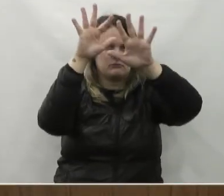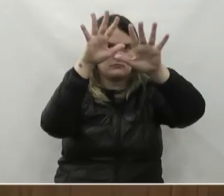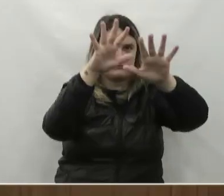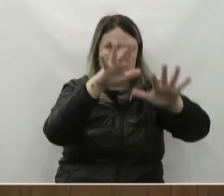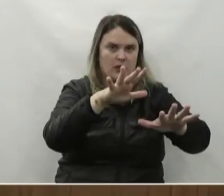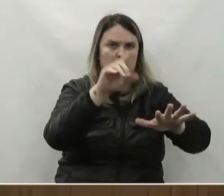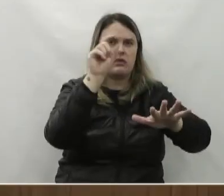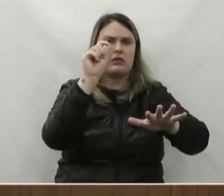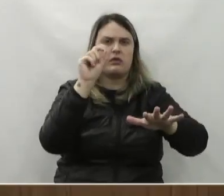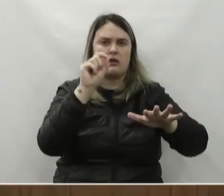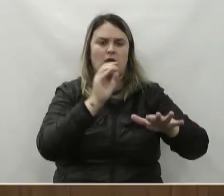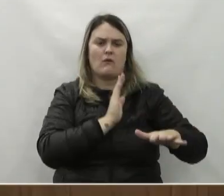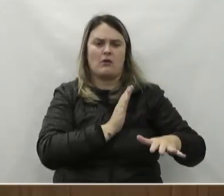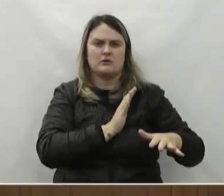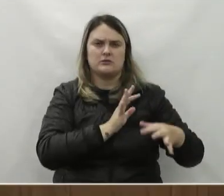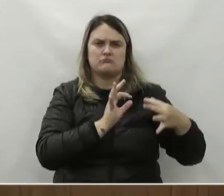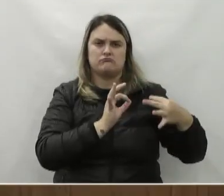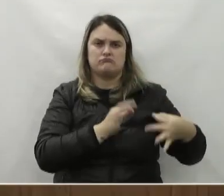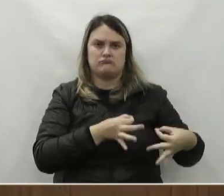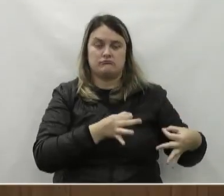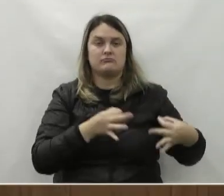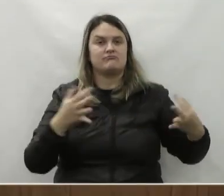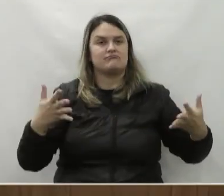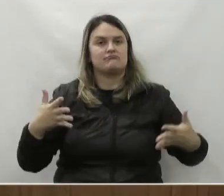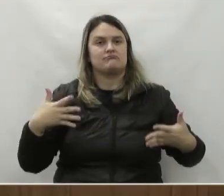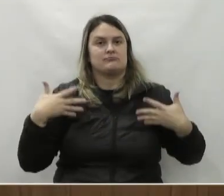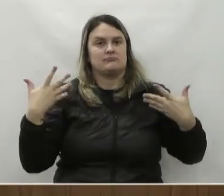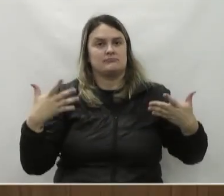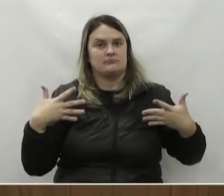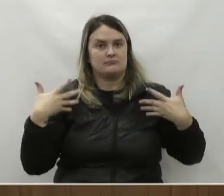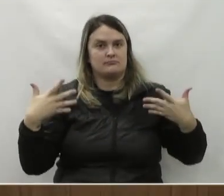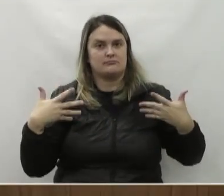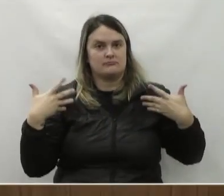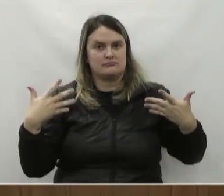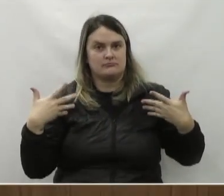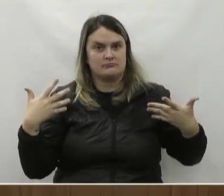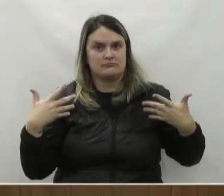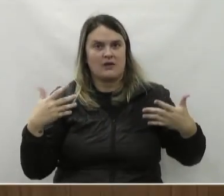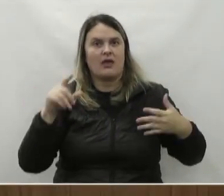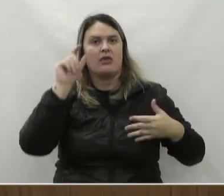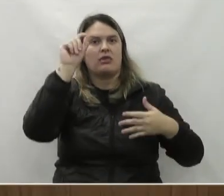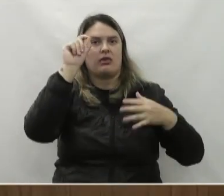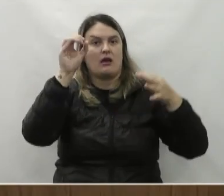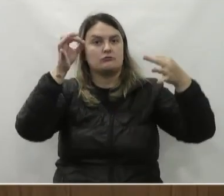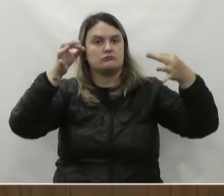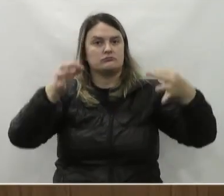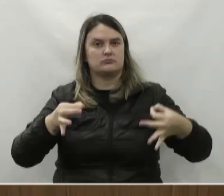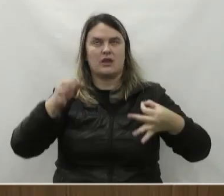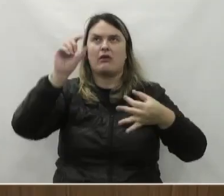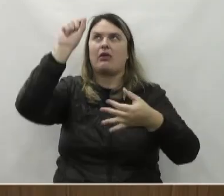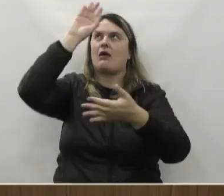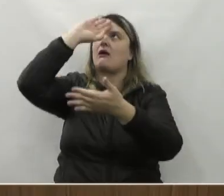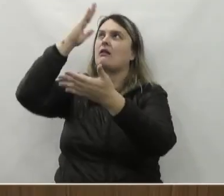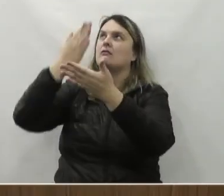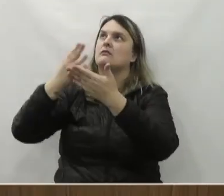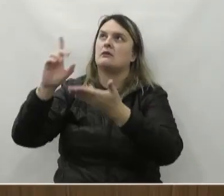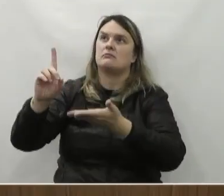de coração. Alegrai-vos, ó justos, no Senhor, e